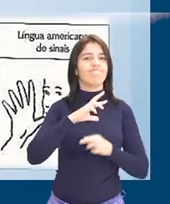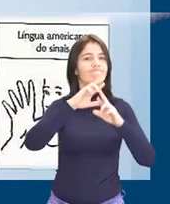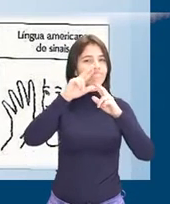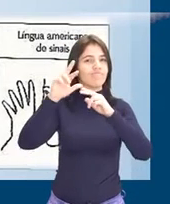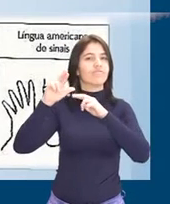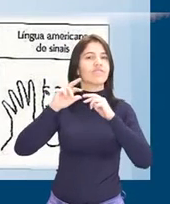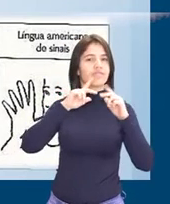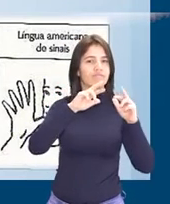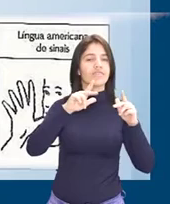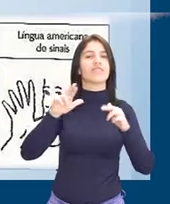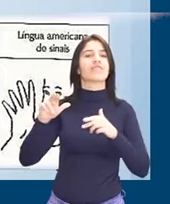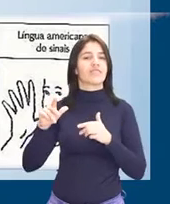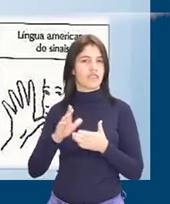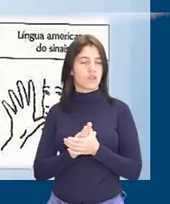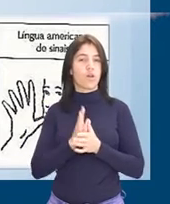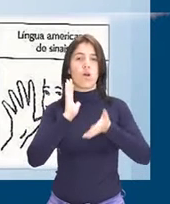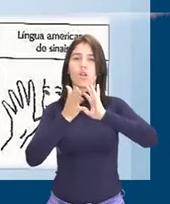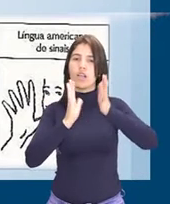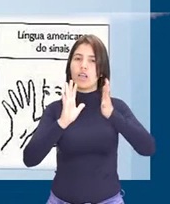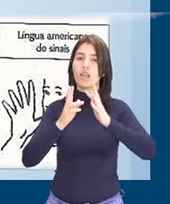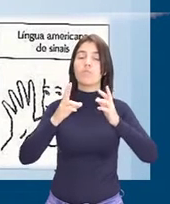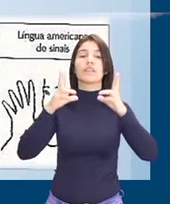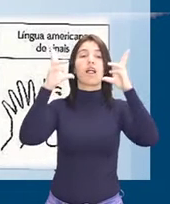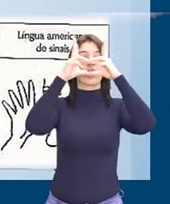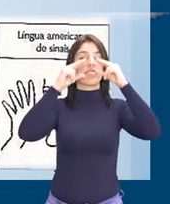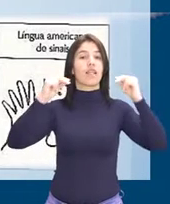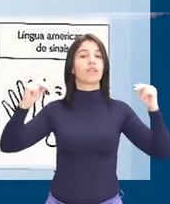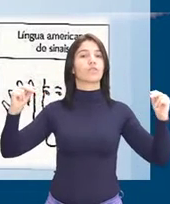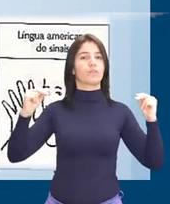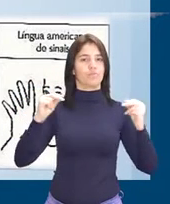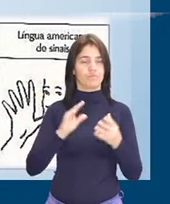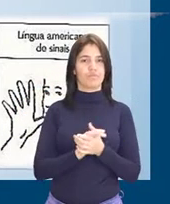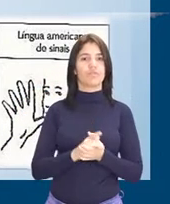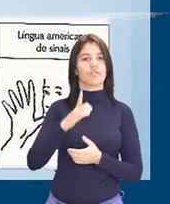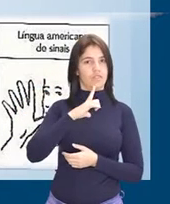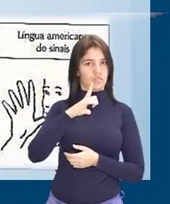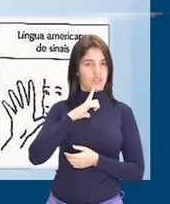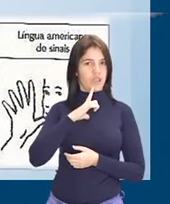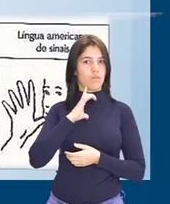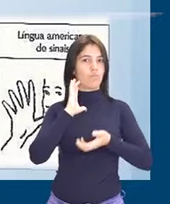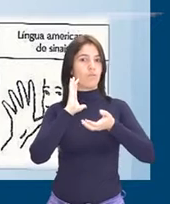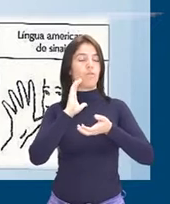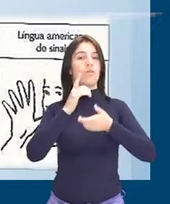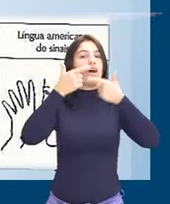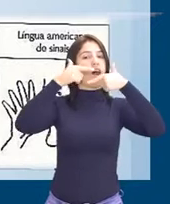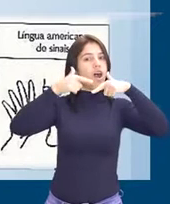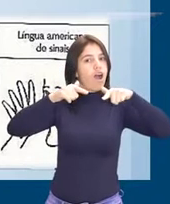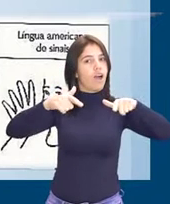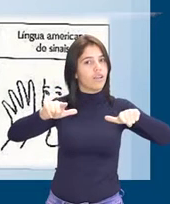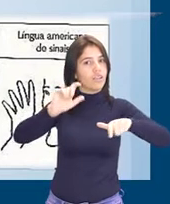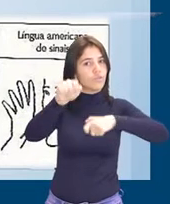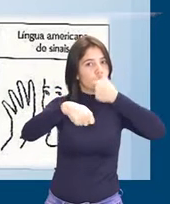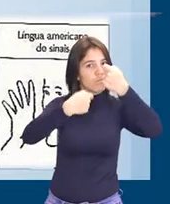mais, o seu caráter de língua natural. Então, nós vamos ter a língua de sinais